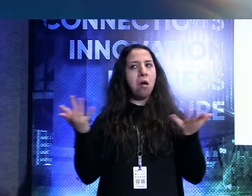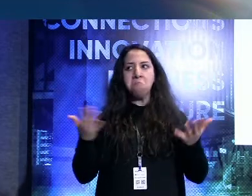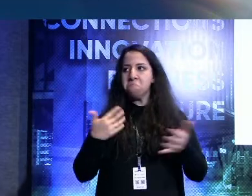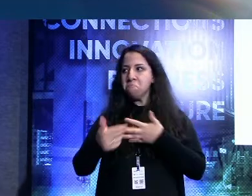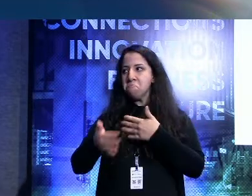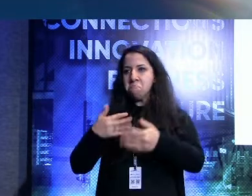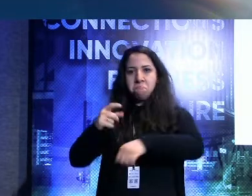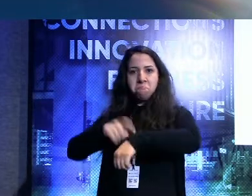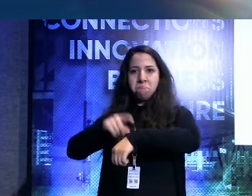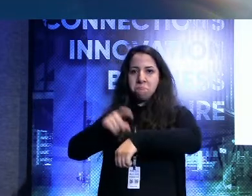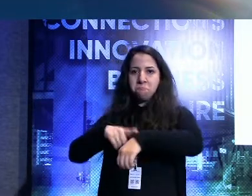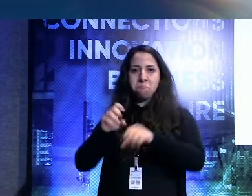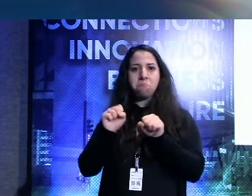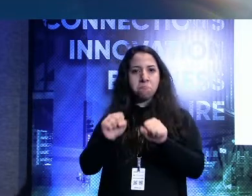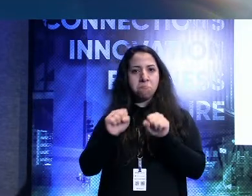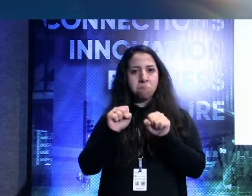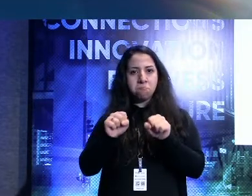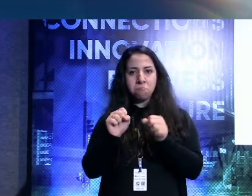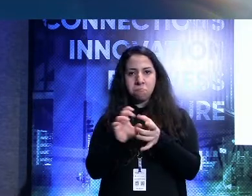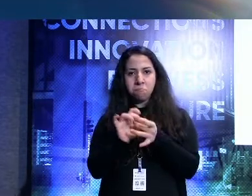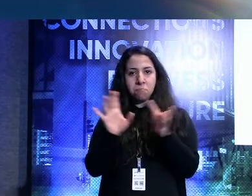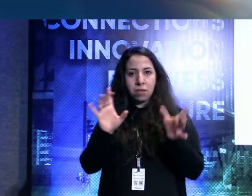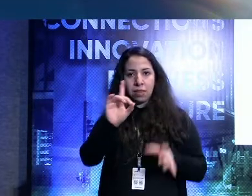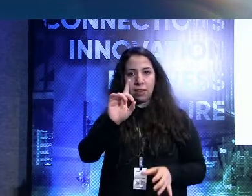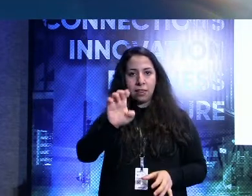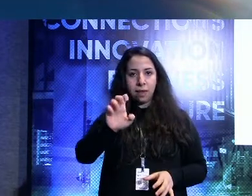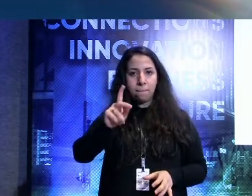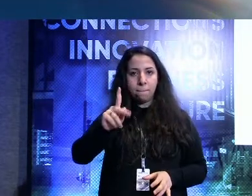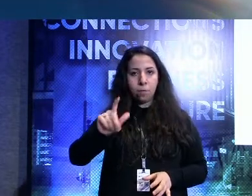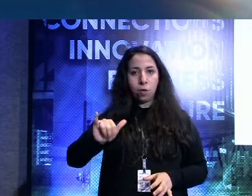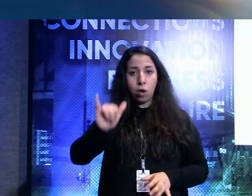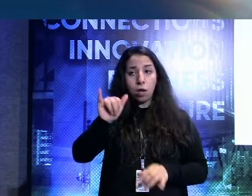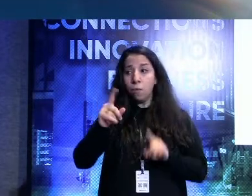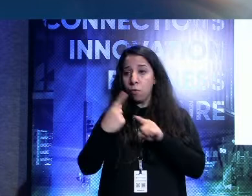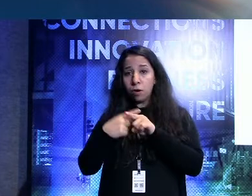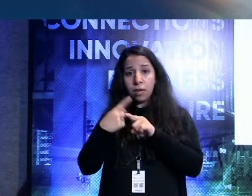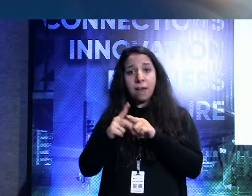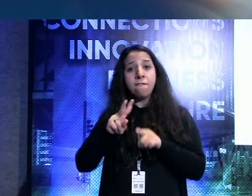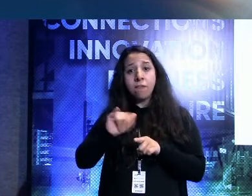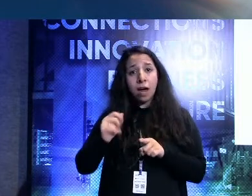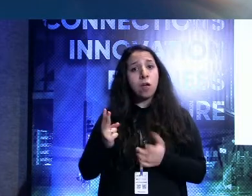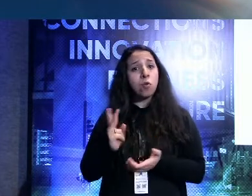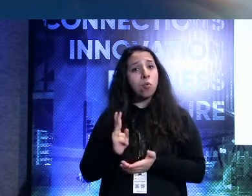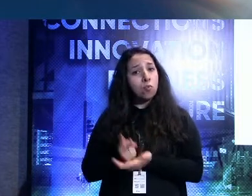você garante que o seu sistema, o que já estava funcionando, vai continuar funcionando.